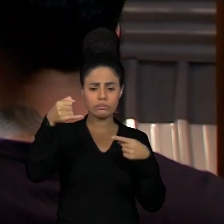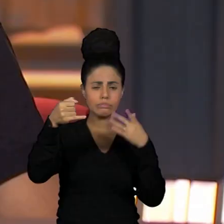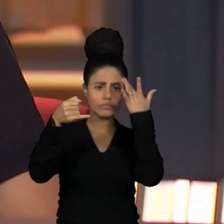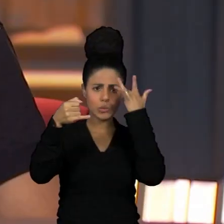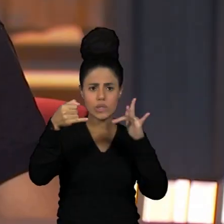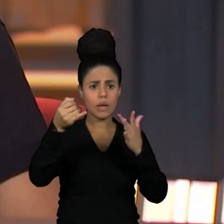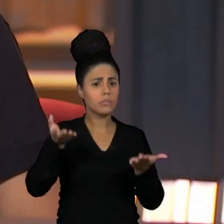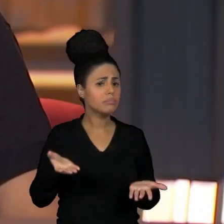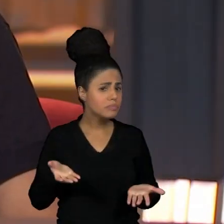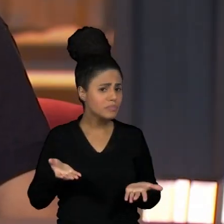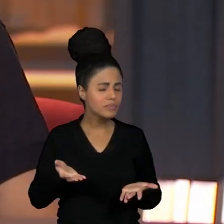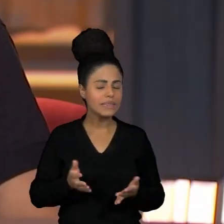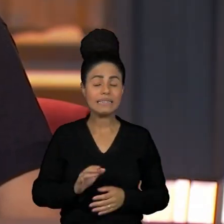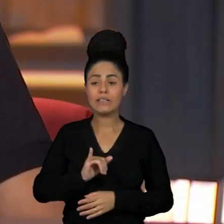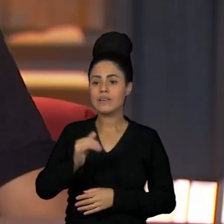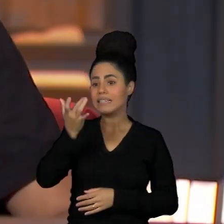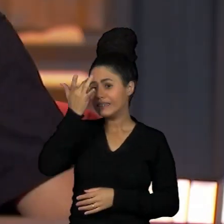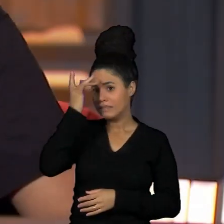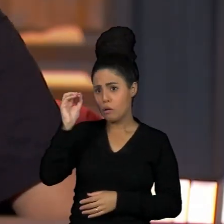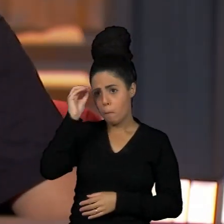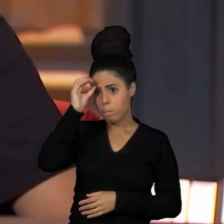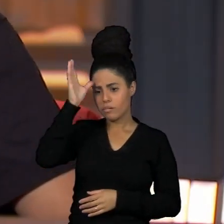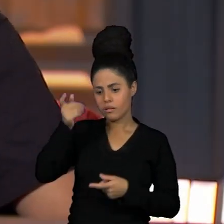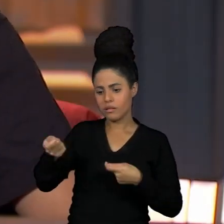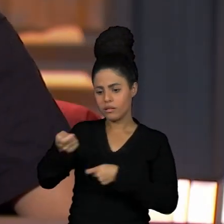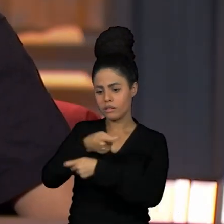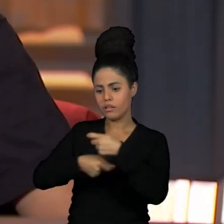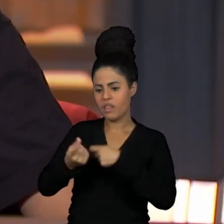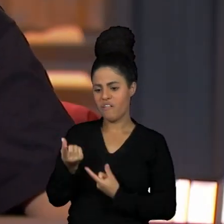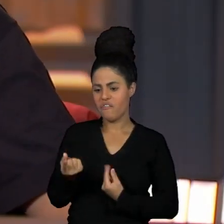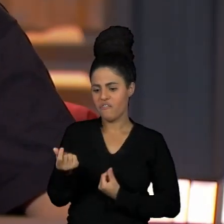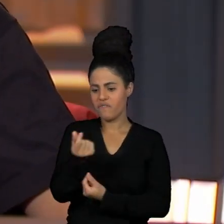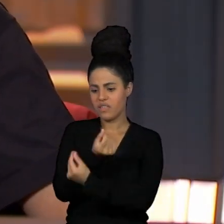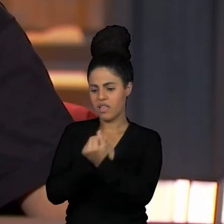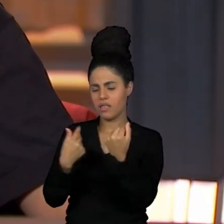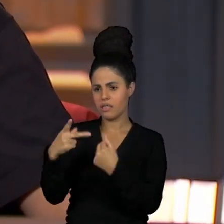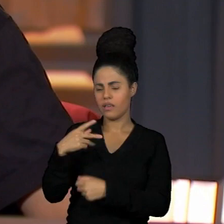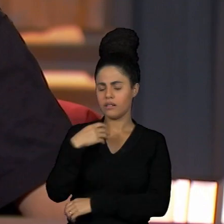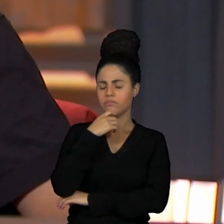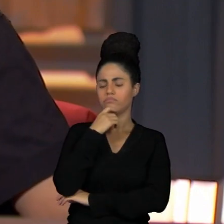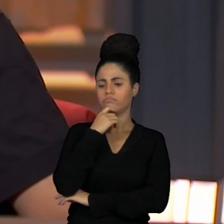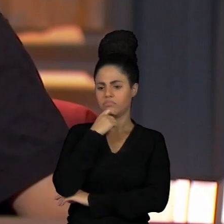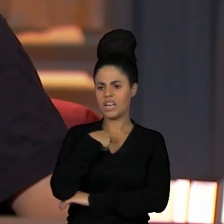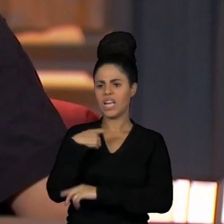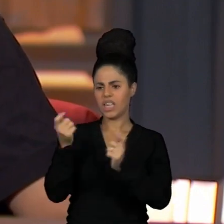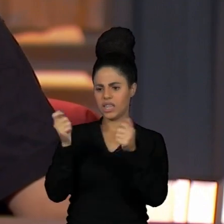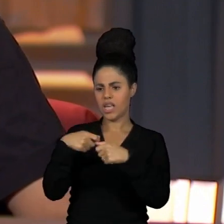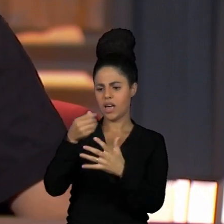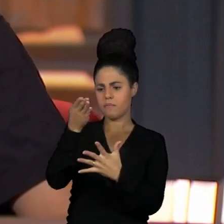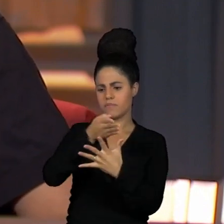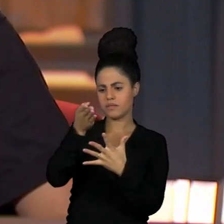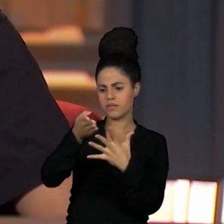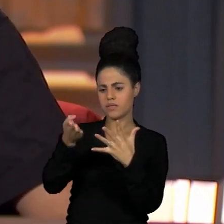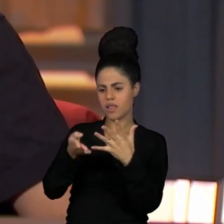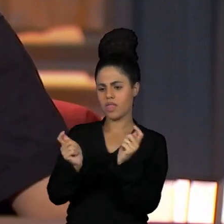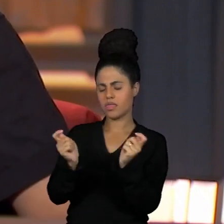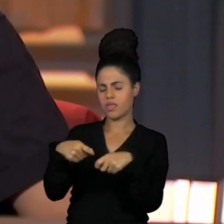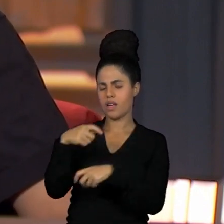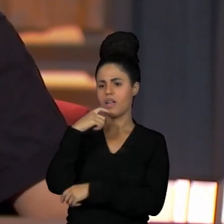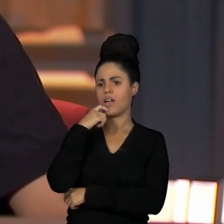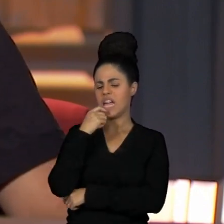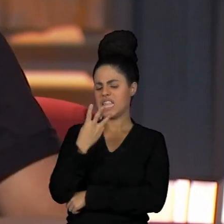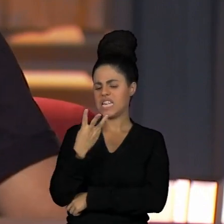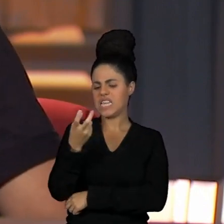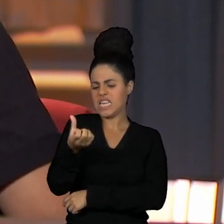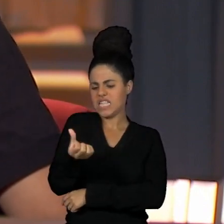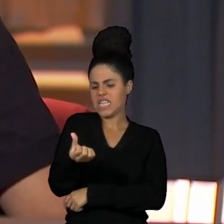né? Porque se ela não tem o conhecimento da vida financeira dela, e aí ela se depara, eu posso parcelar essa TV em